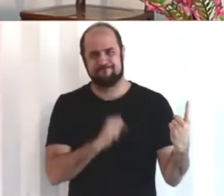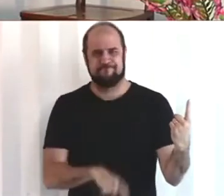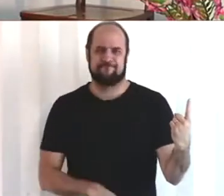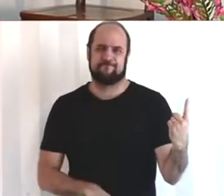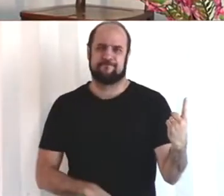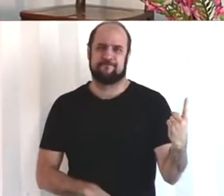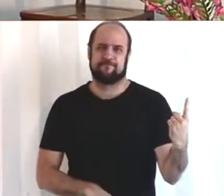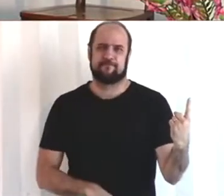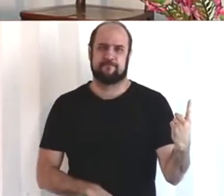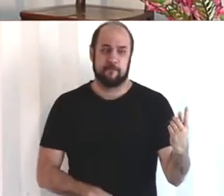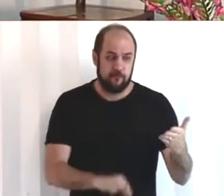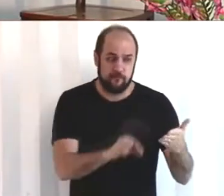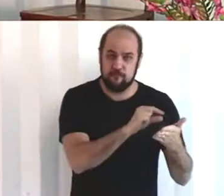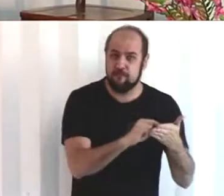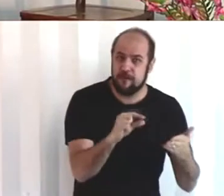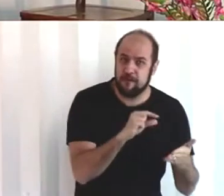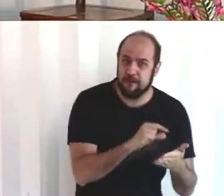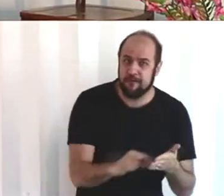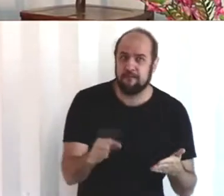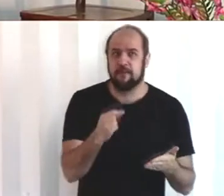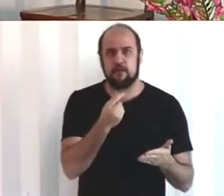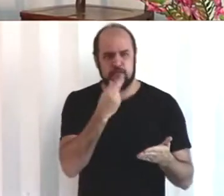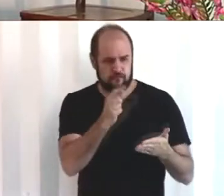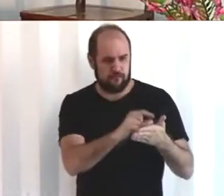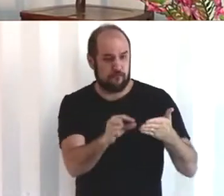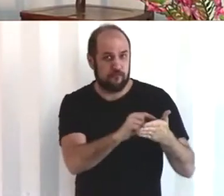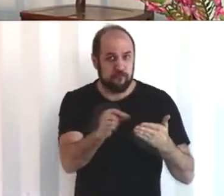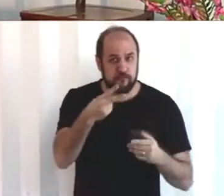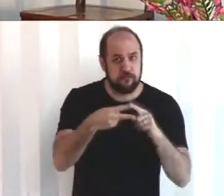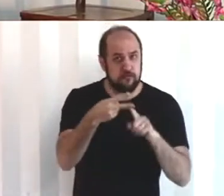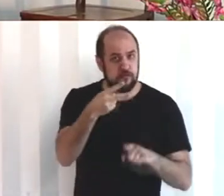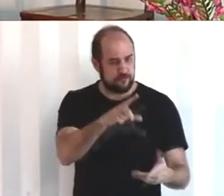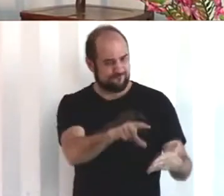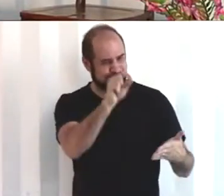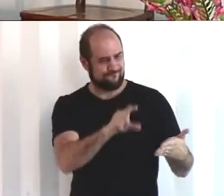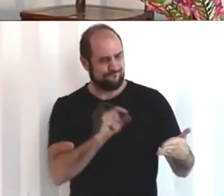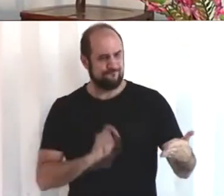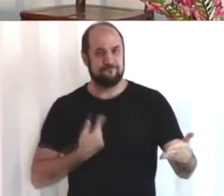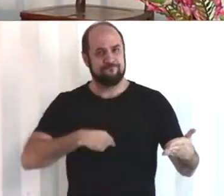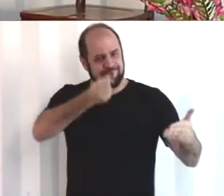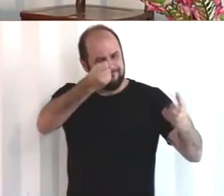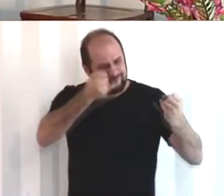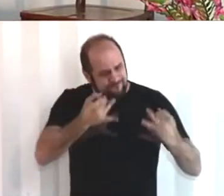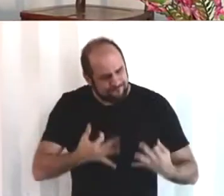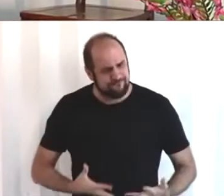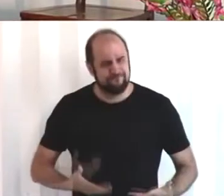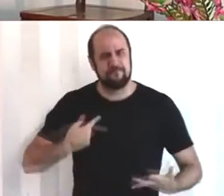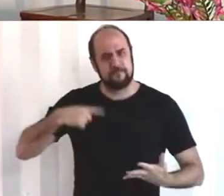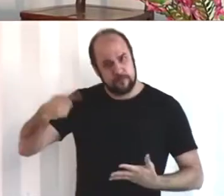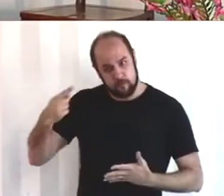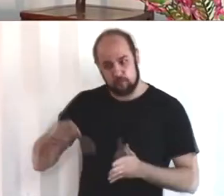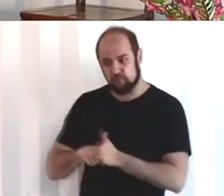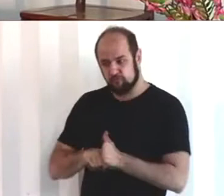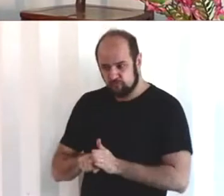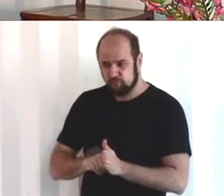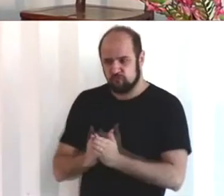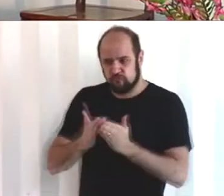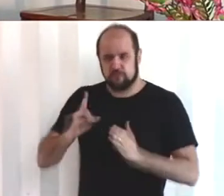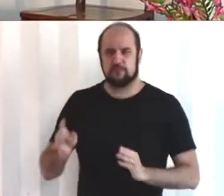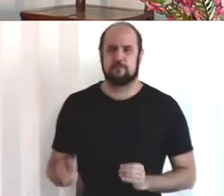o versículo que eu quero destacar, ou os 2 versículos desse texto, para depois discorrer em outras passagens, portanto não será um